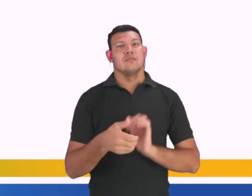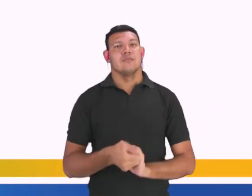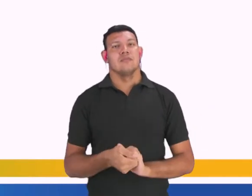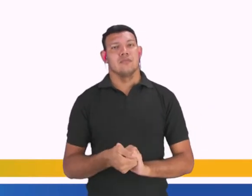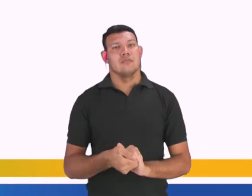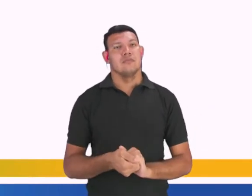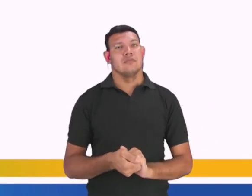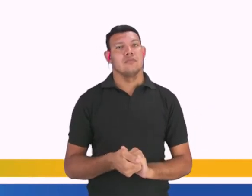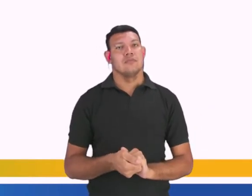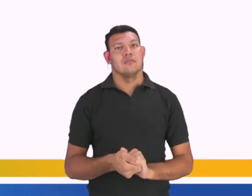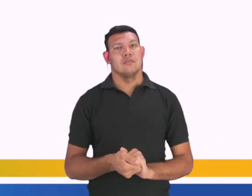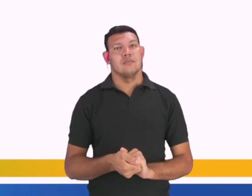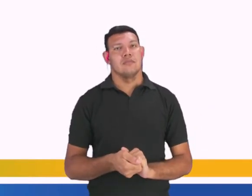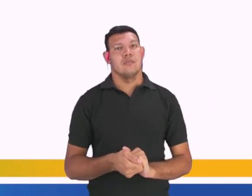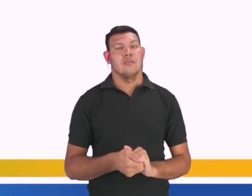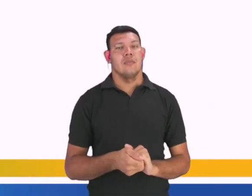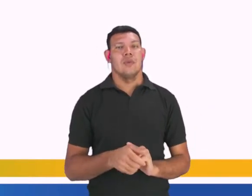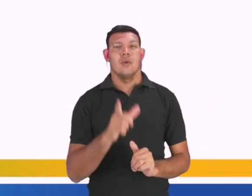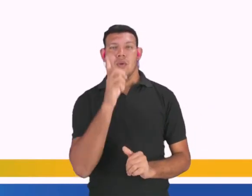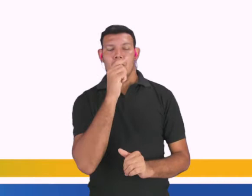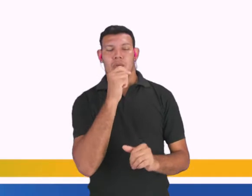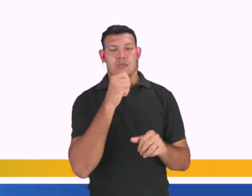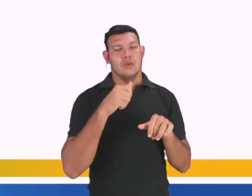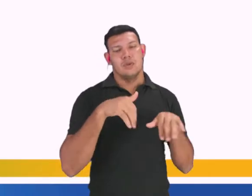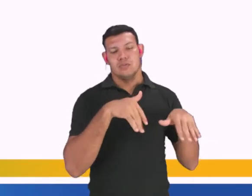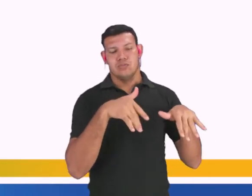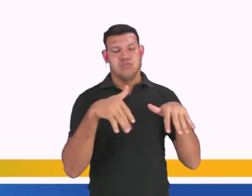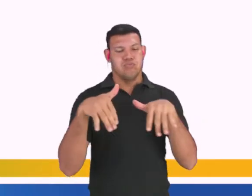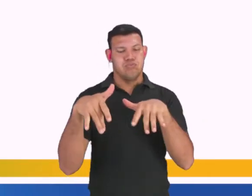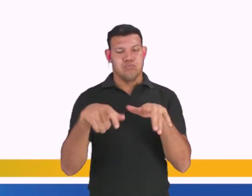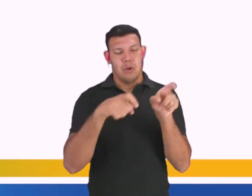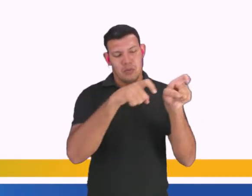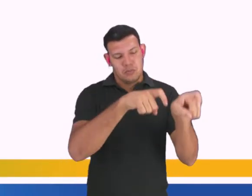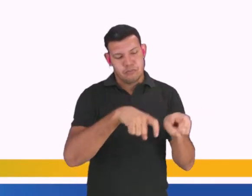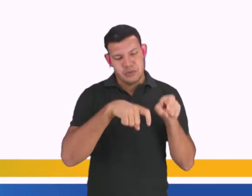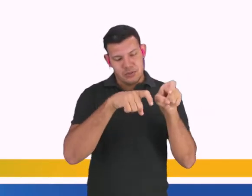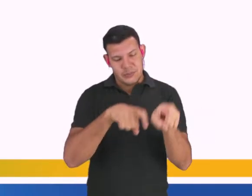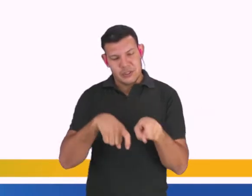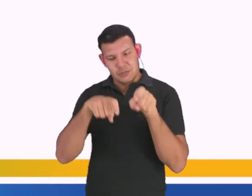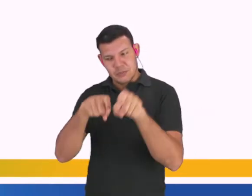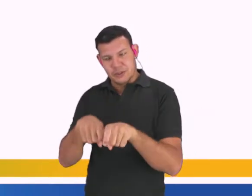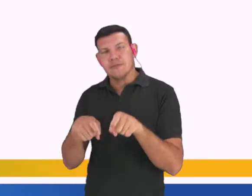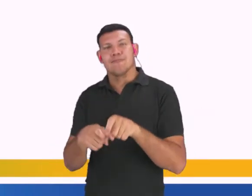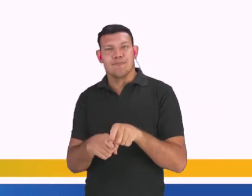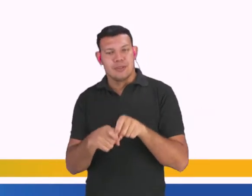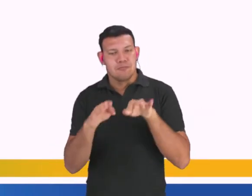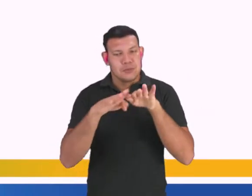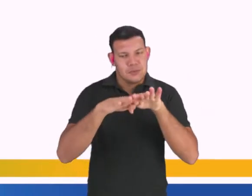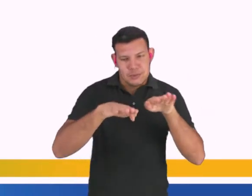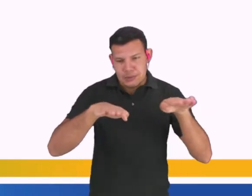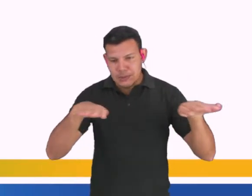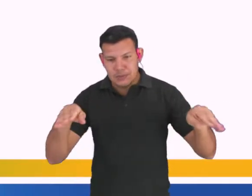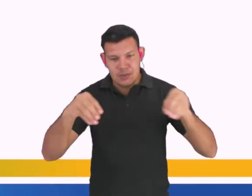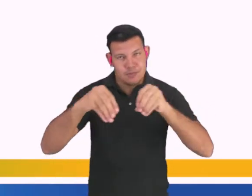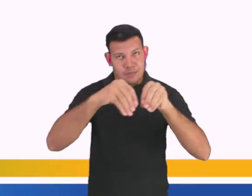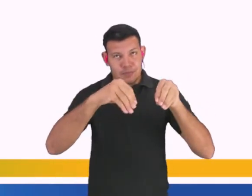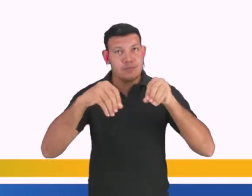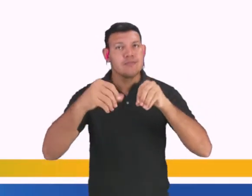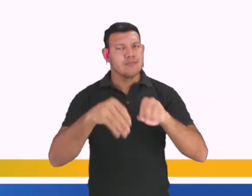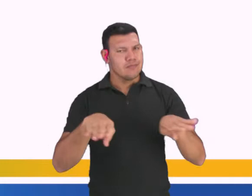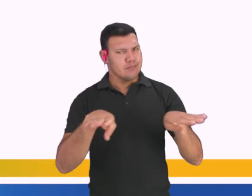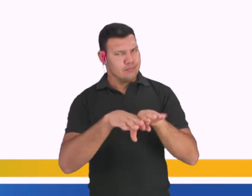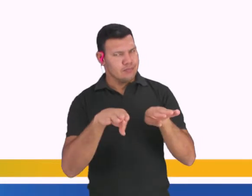irrigar o solo, gente, também de arar o solo, de corrigir o solo, também é um processo que